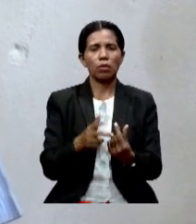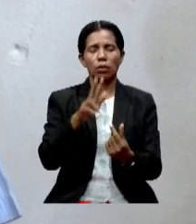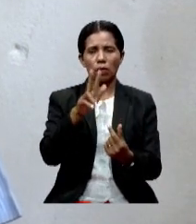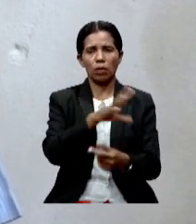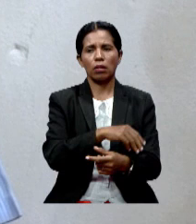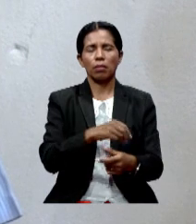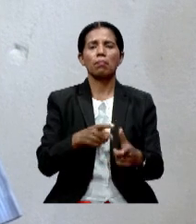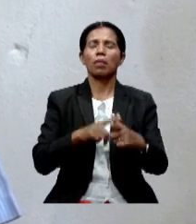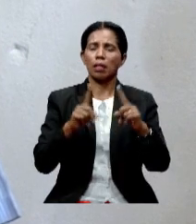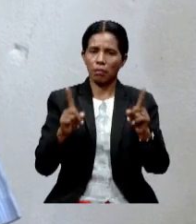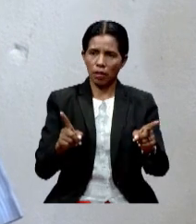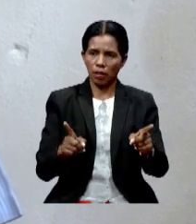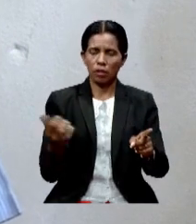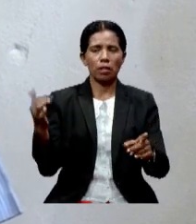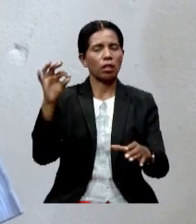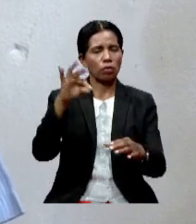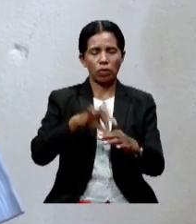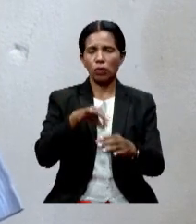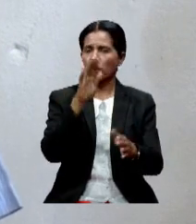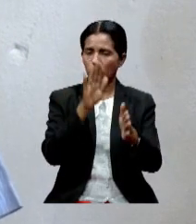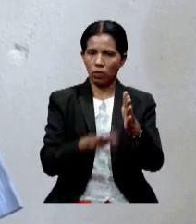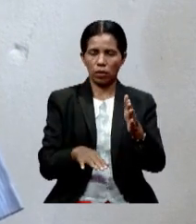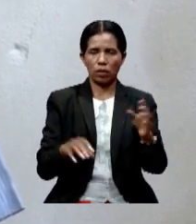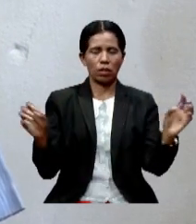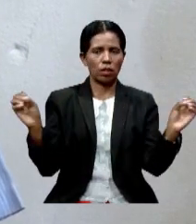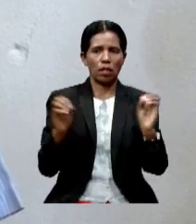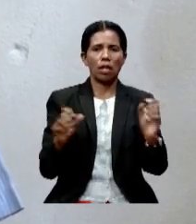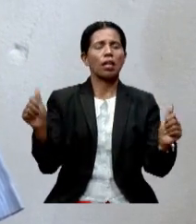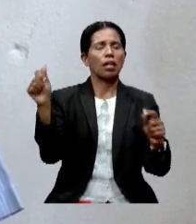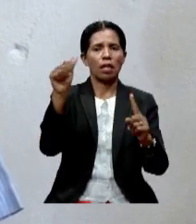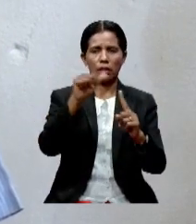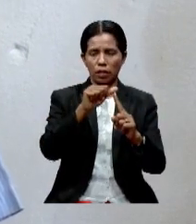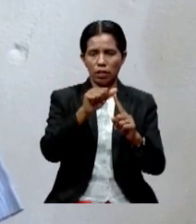plataforma ve sirne votos la atingi